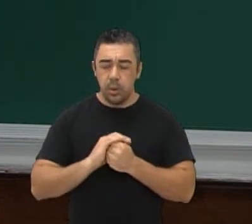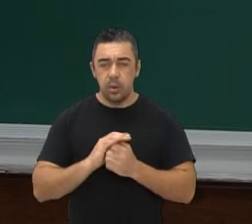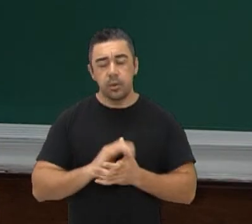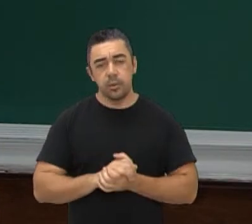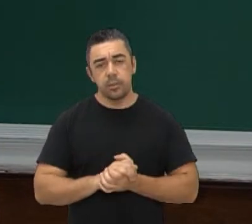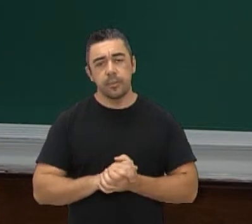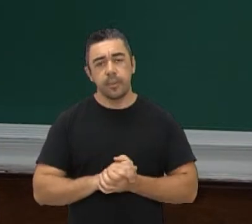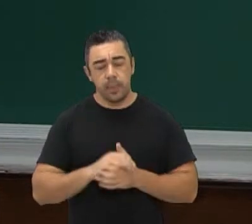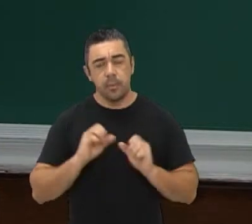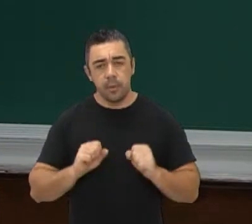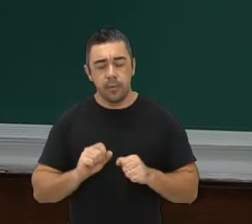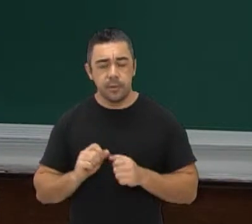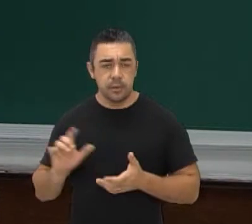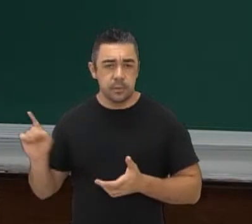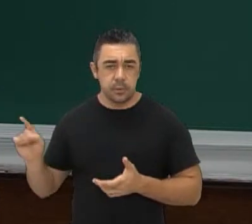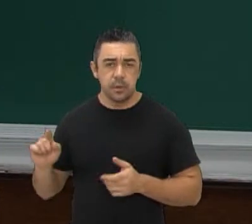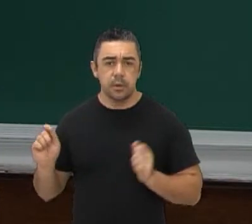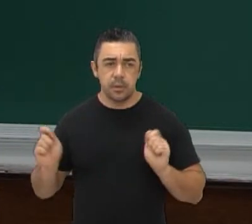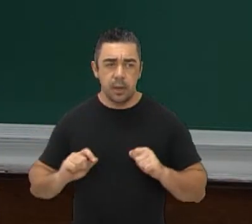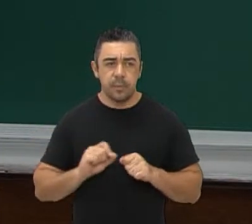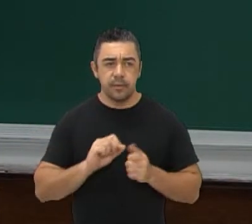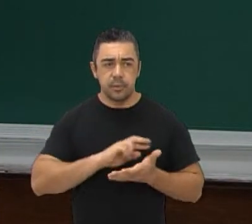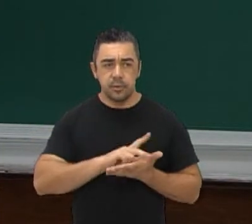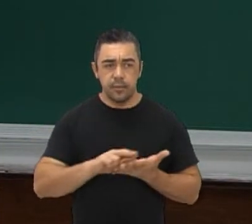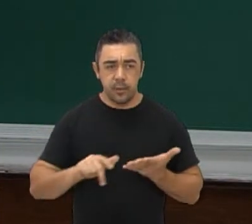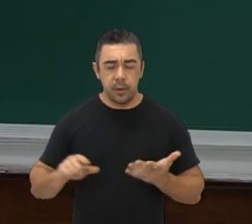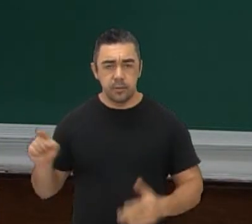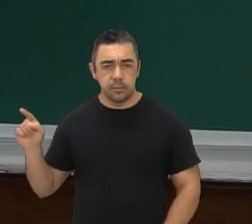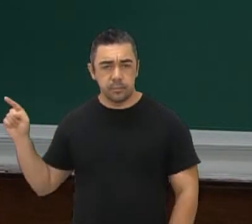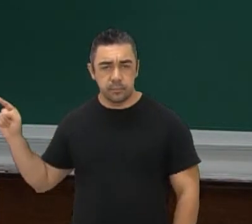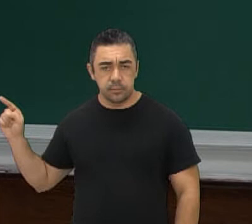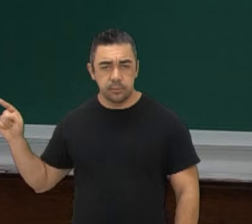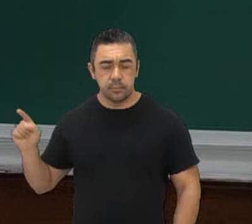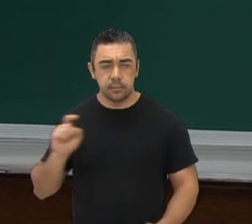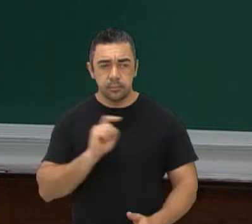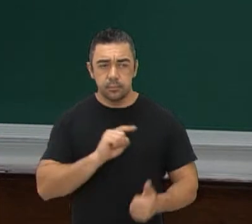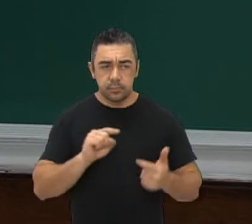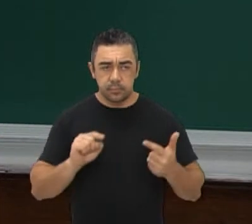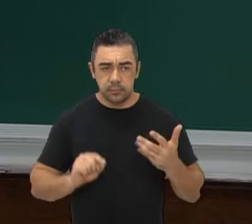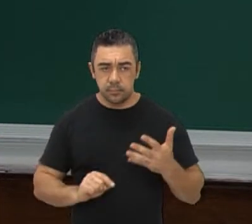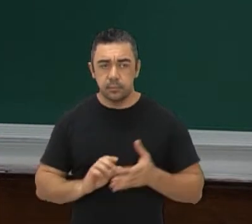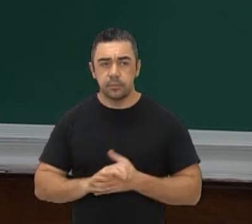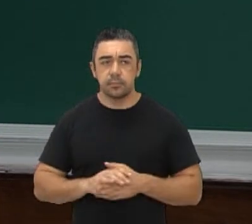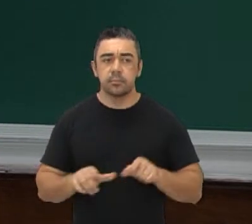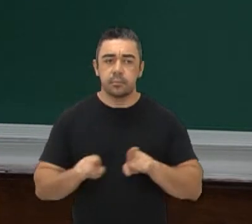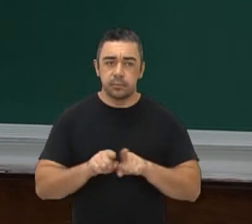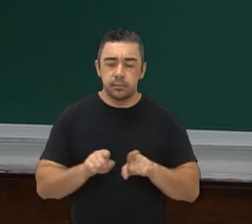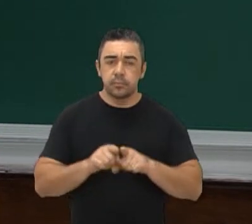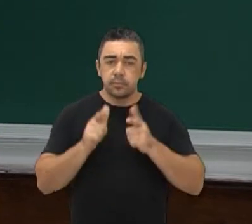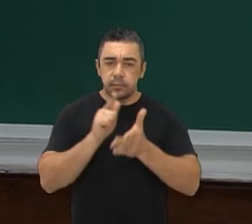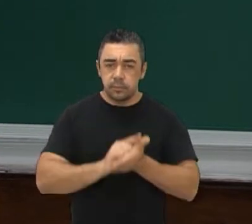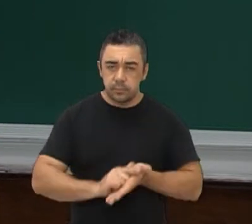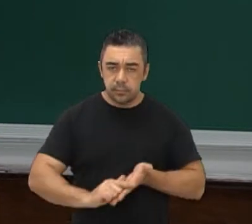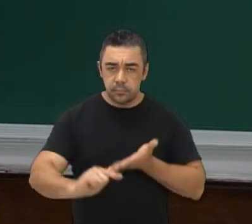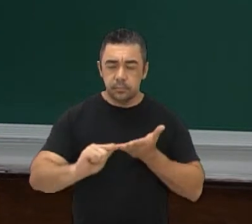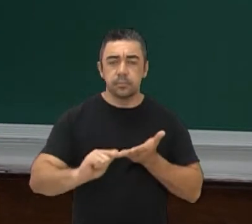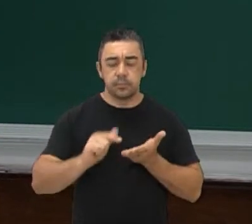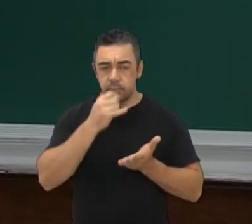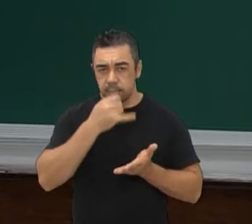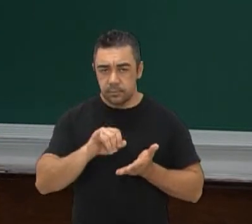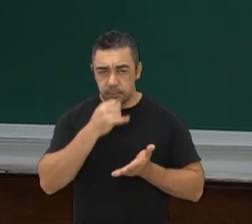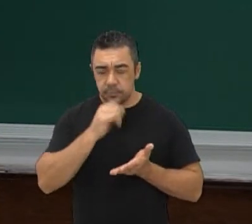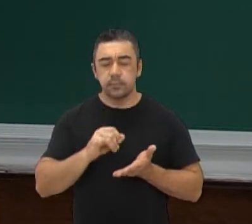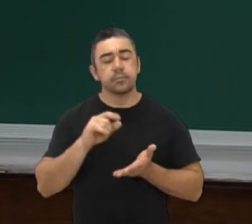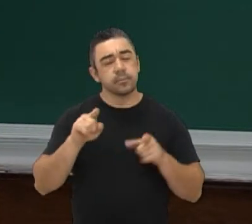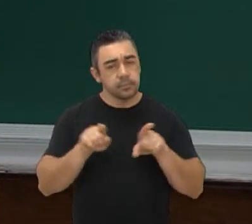ou não, e aí a gente pode fazer com níquel, cobre, prata, ouro, ródio. Também temos o refino eletrolítico, que é um processo